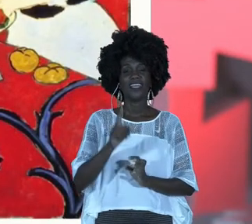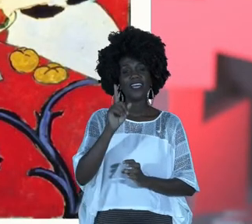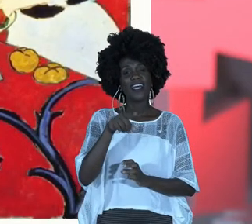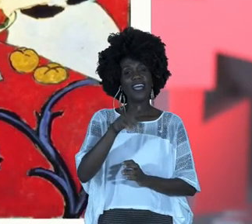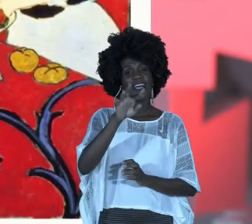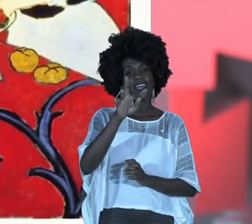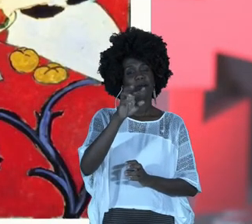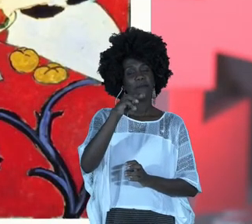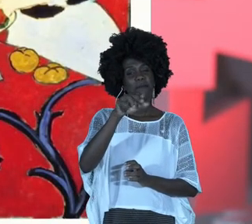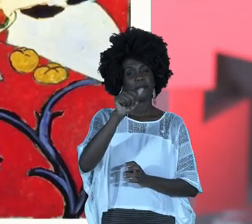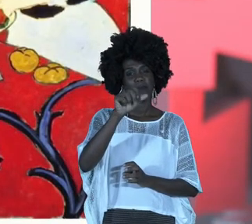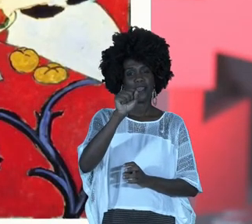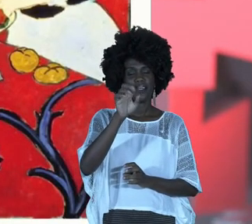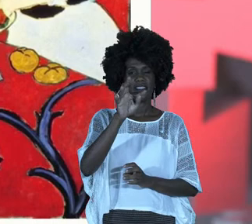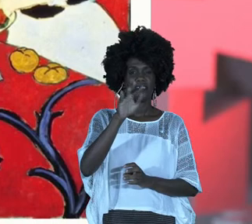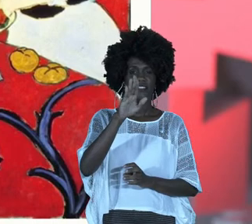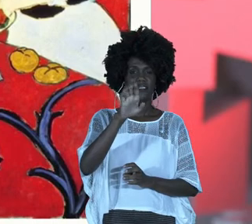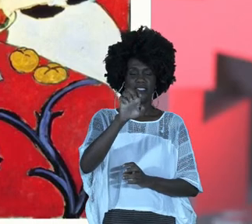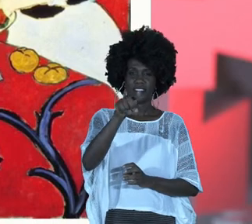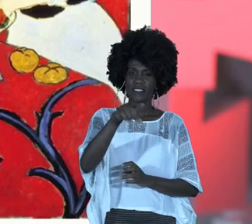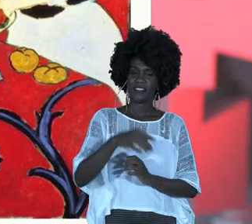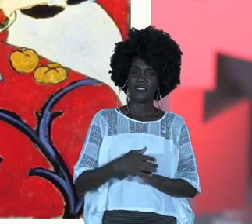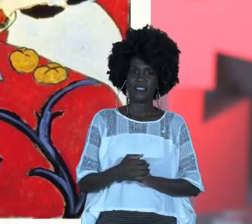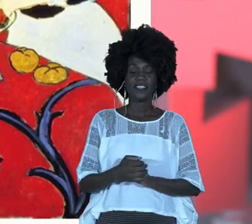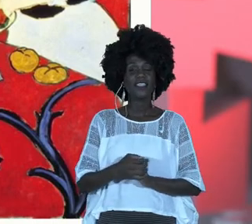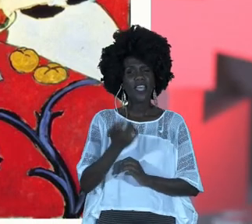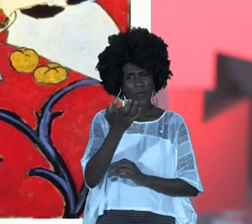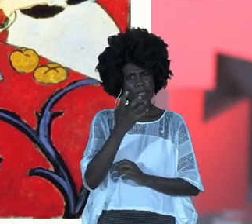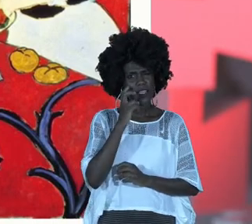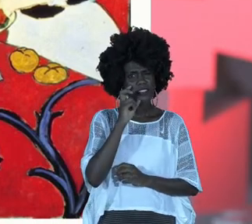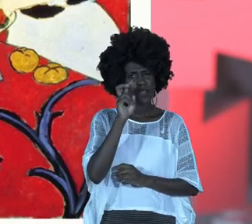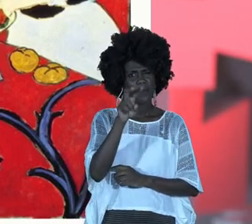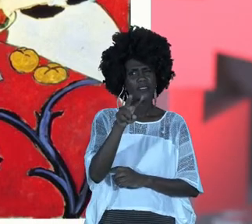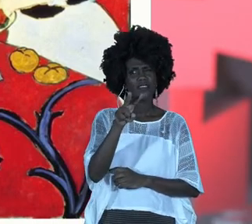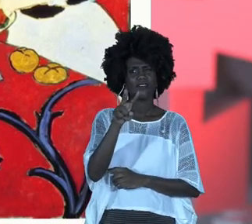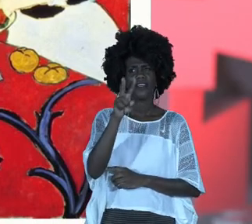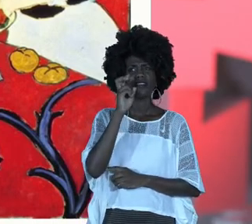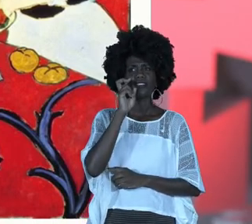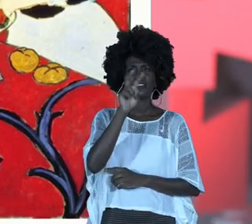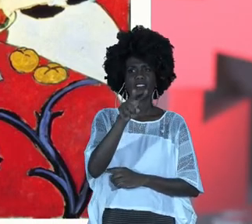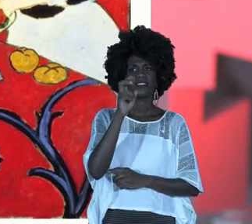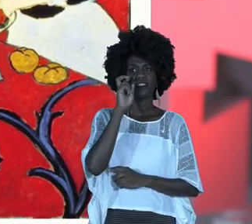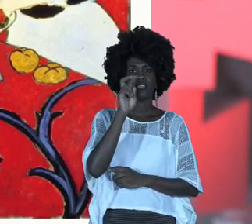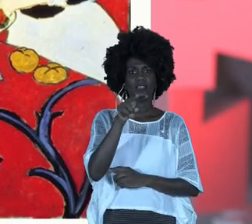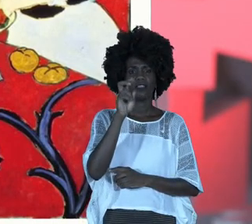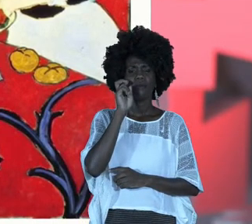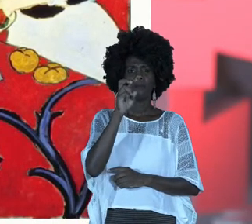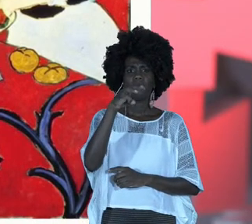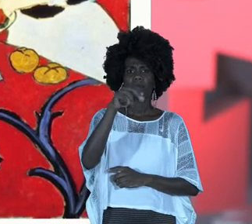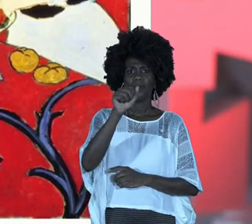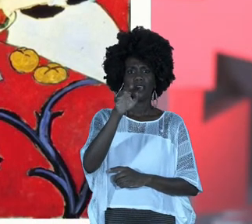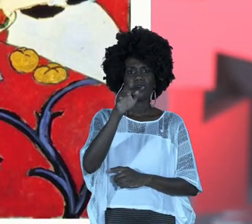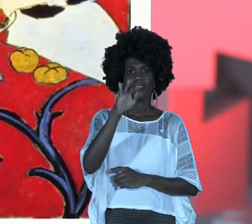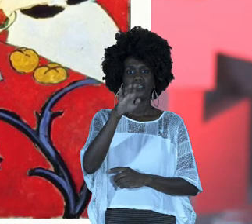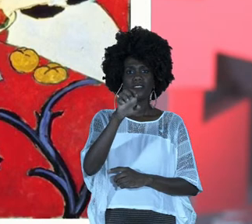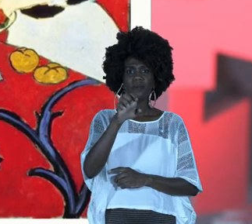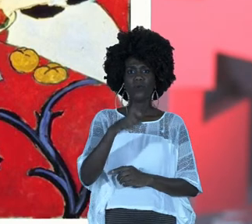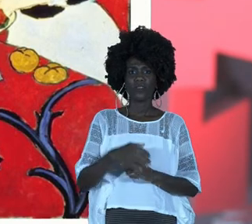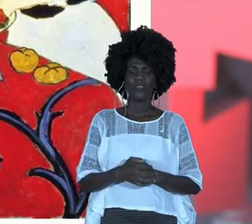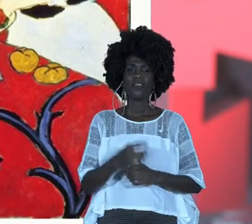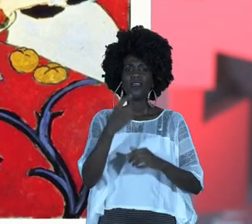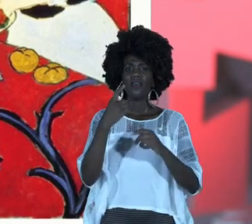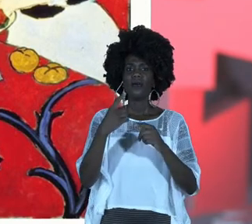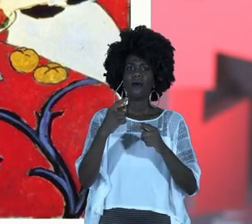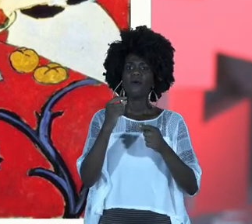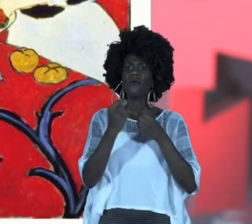Matisse. Então, eu gostaria que vocês observassem esse trabalho de Matisse.